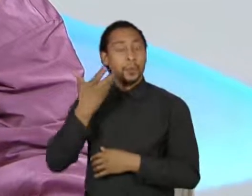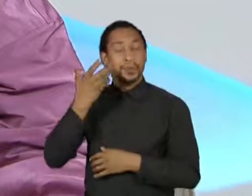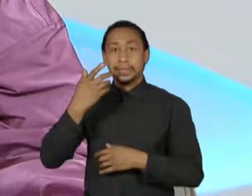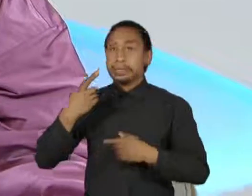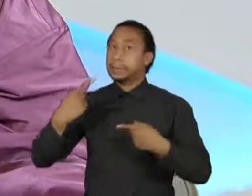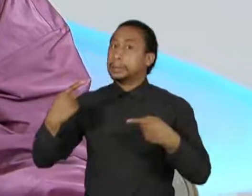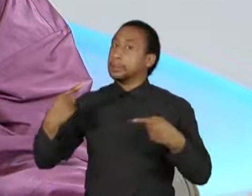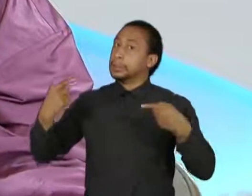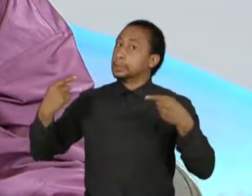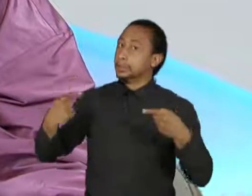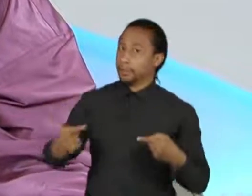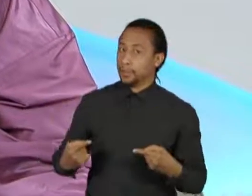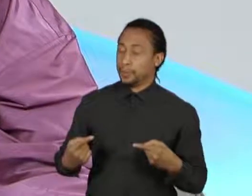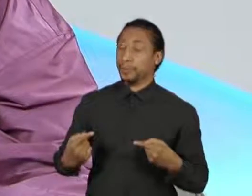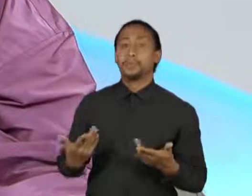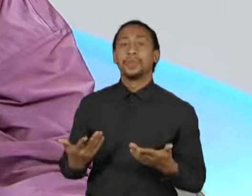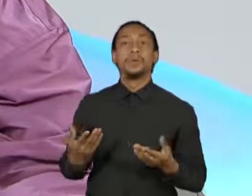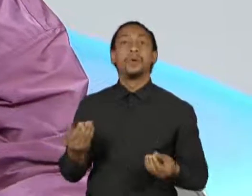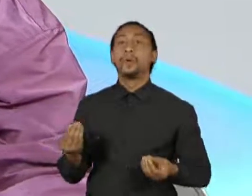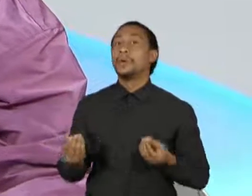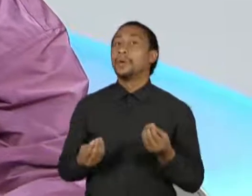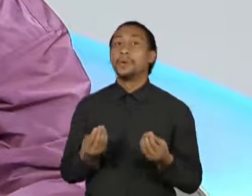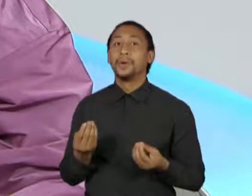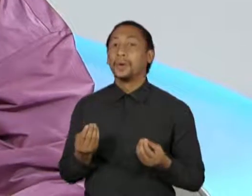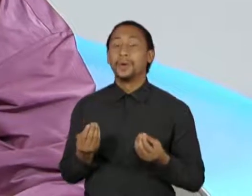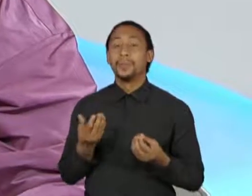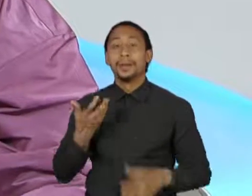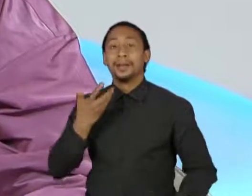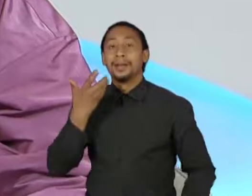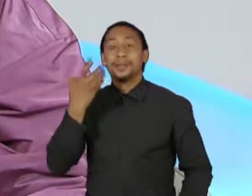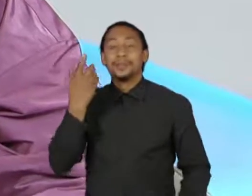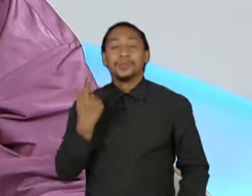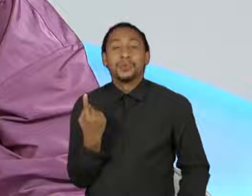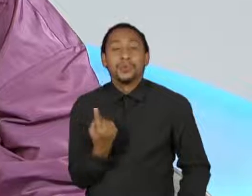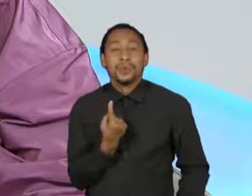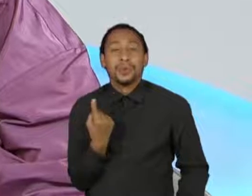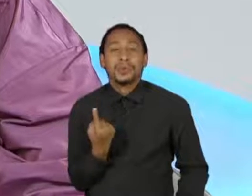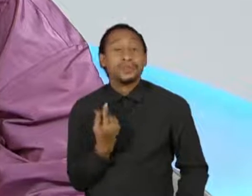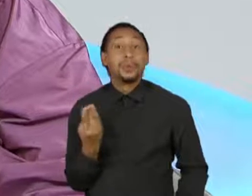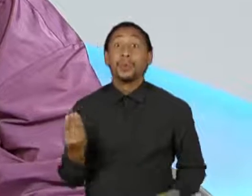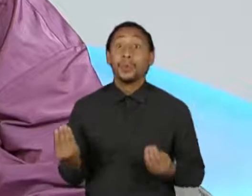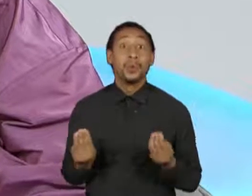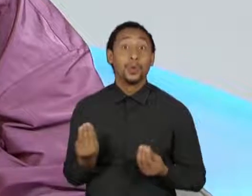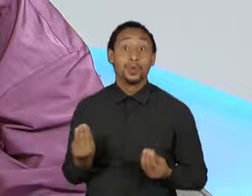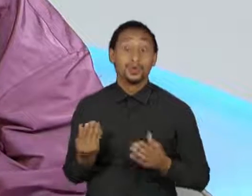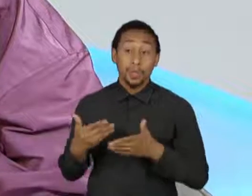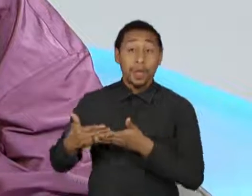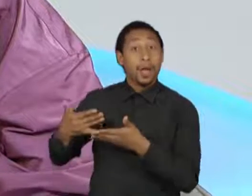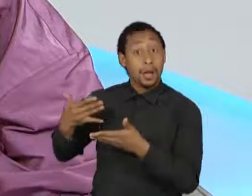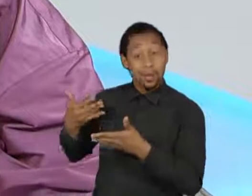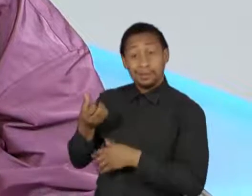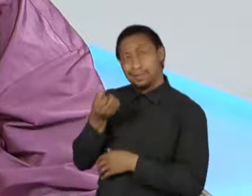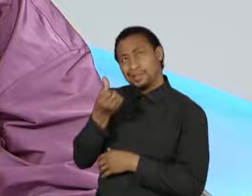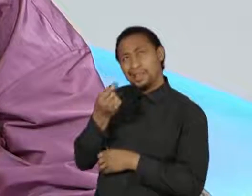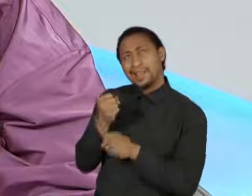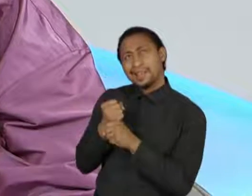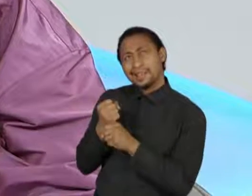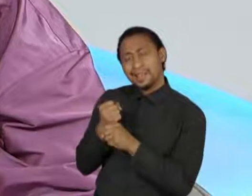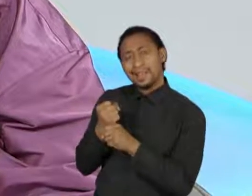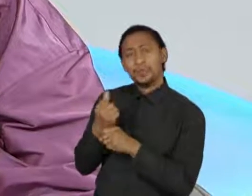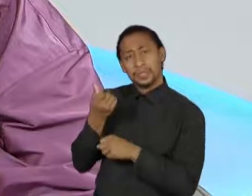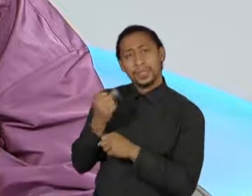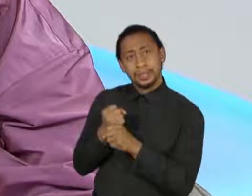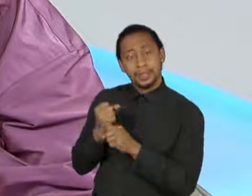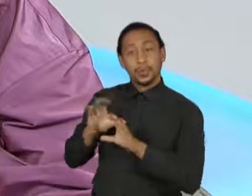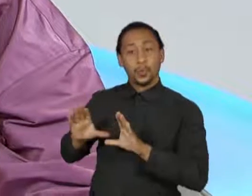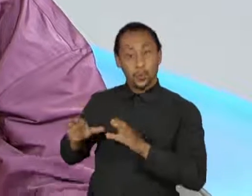era como é que eu lançaria uma carreira solo depois de 6 anos, quase 6 anos completos, com o Lineker e